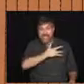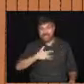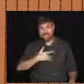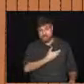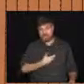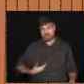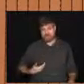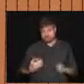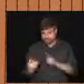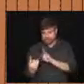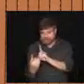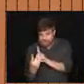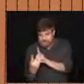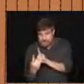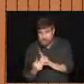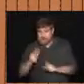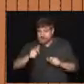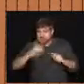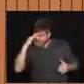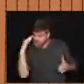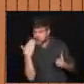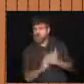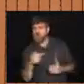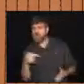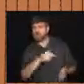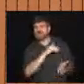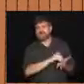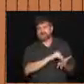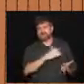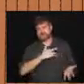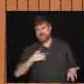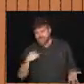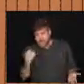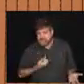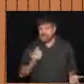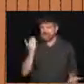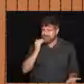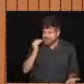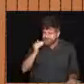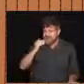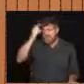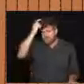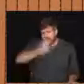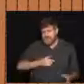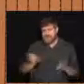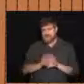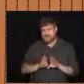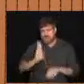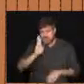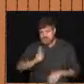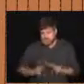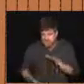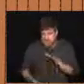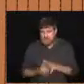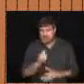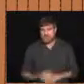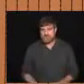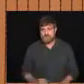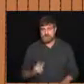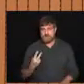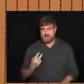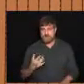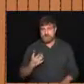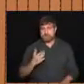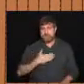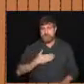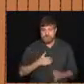Então, que as pessoas confiem. É claro, nós somos humanos, somos falhos. Eu mesmo passei por 2 epidemias de dengue no meu